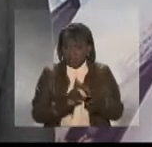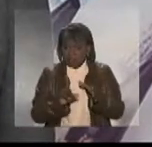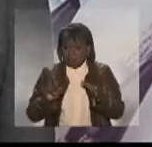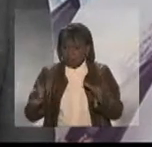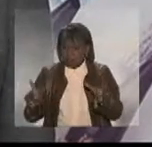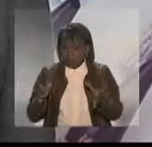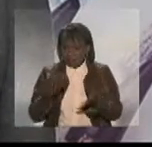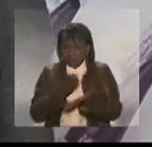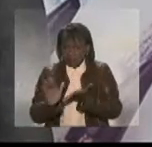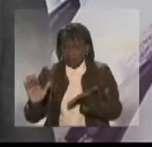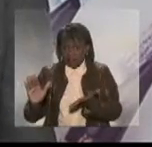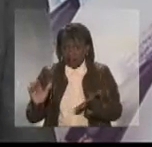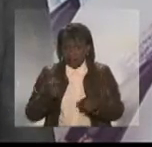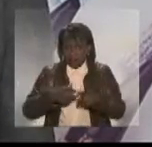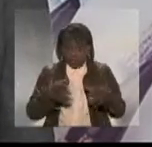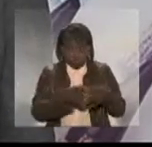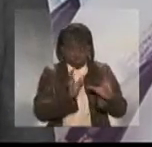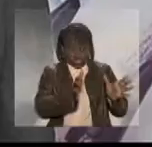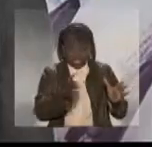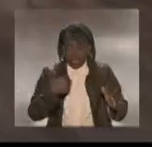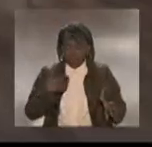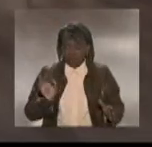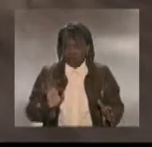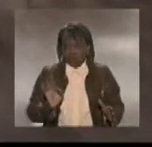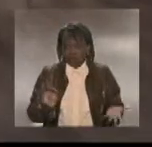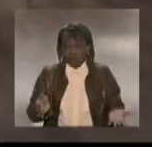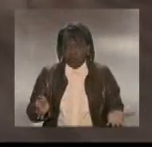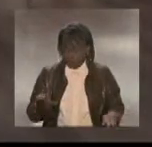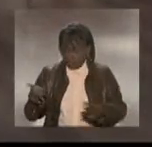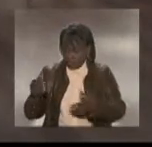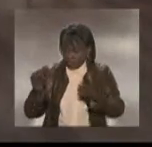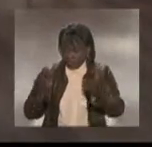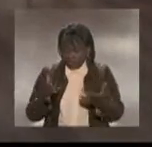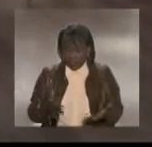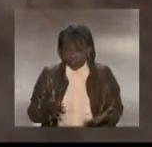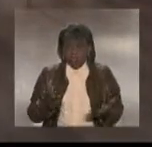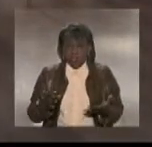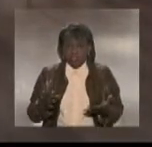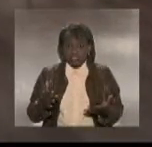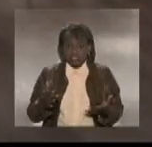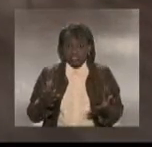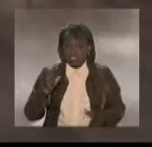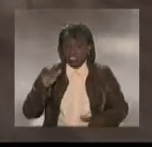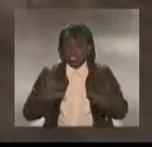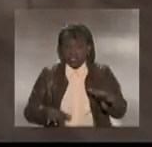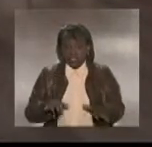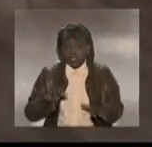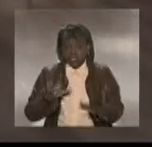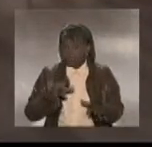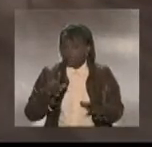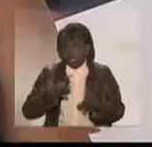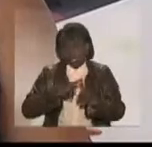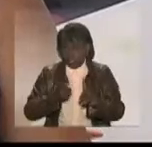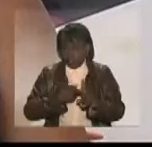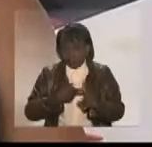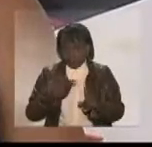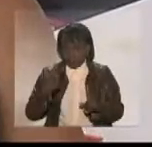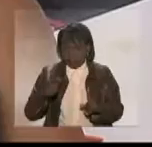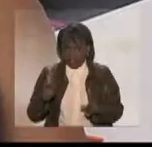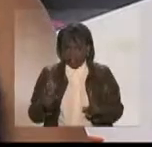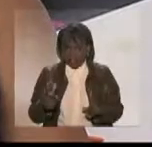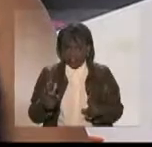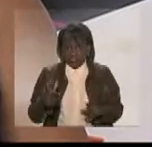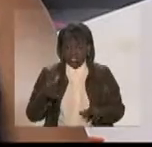peixe fora d'água. Rejeitada Então, pelo grupo. Pelo que vocês estão me falando, é tudo E um depois, envolvimento. nem sempre elas estão